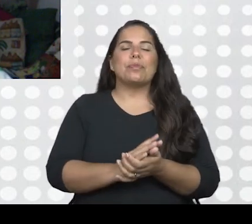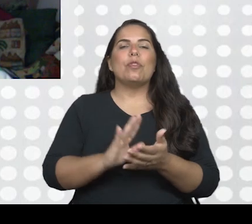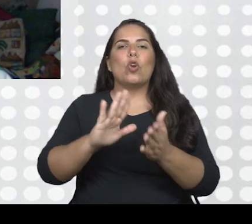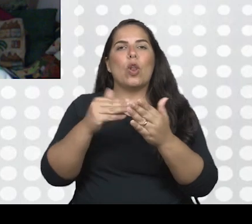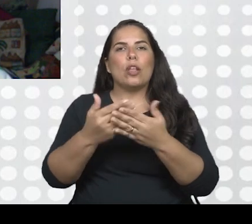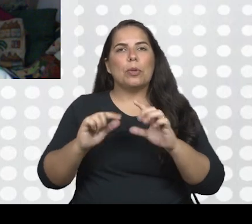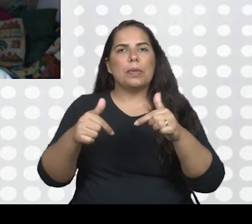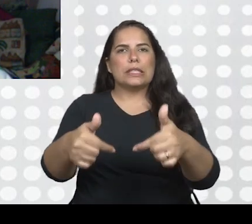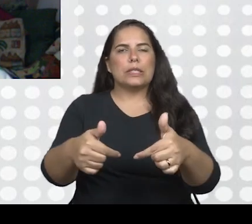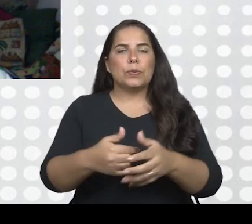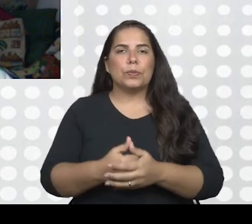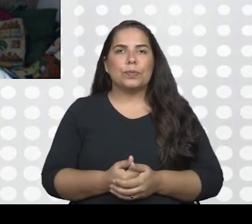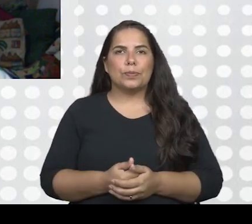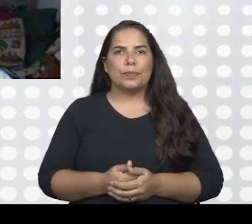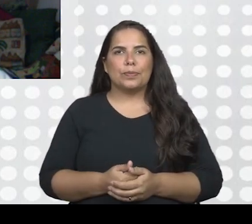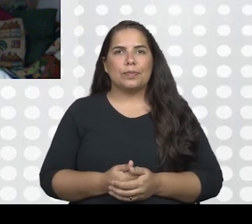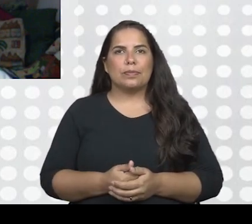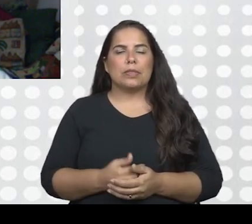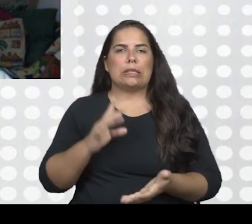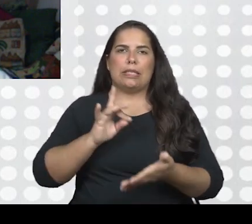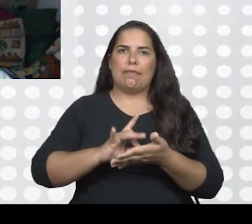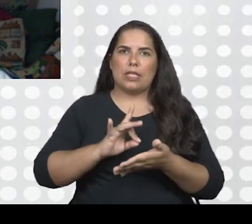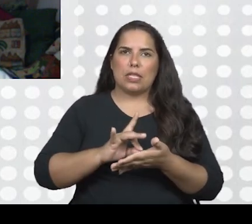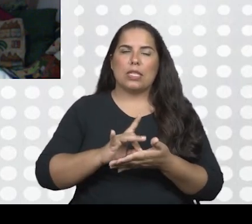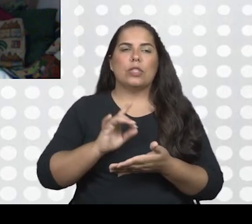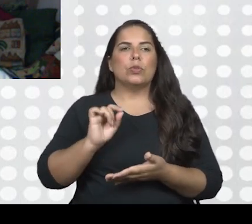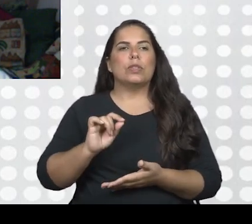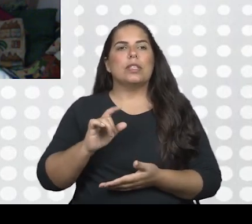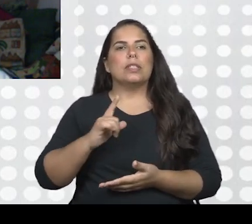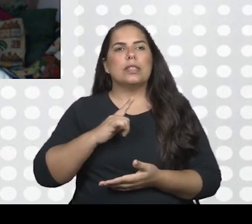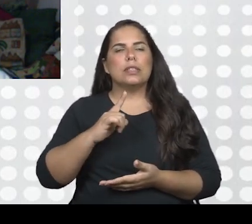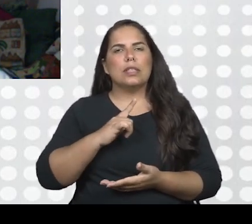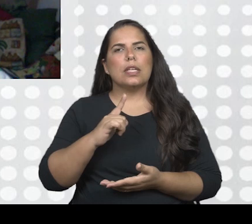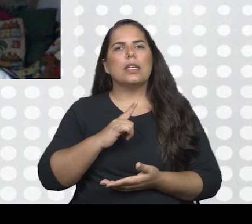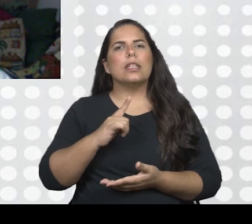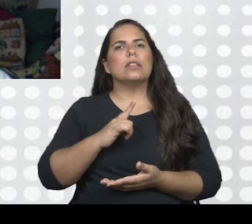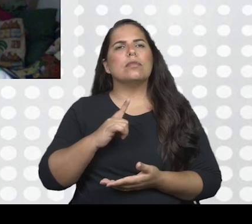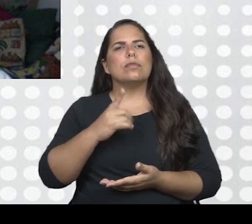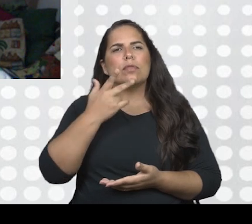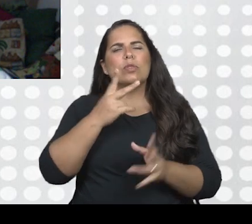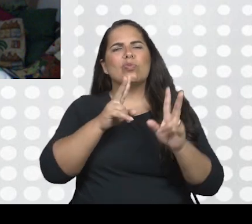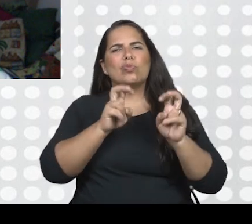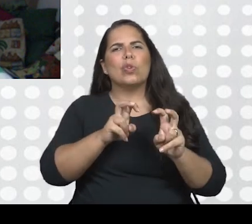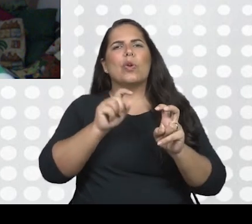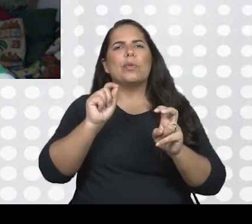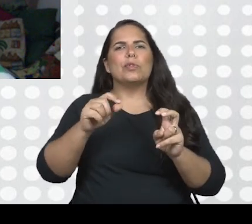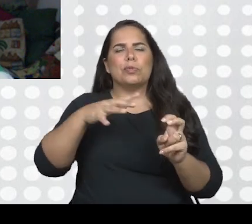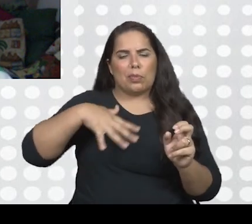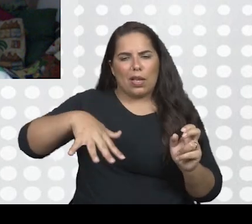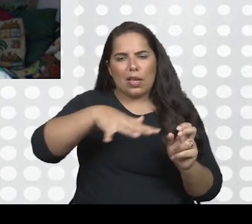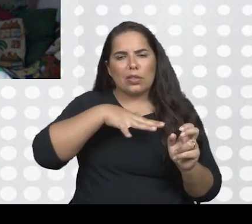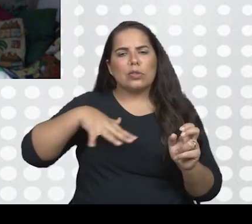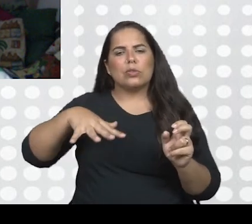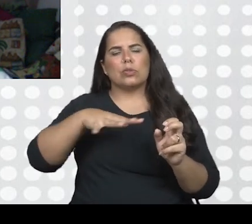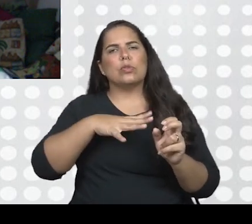Aplicação. A gente, na verdade, né, tem insistido nesse espaço, né,